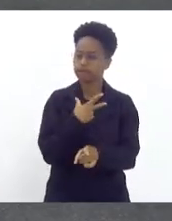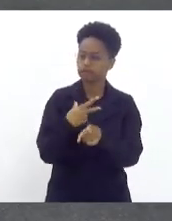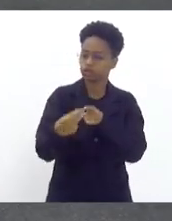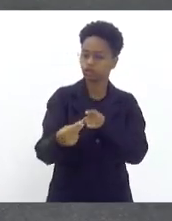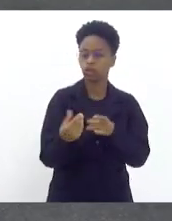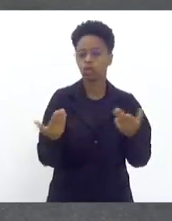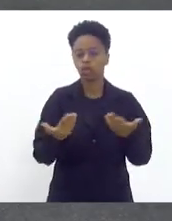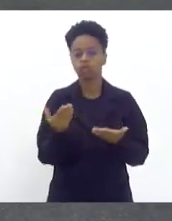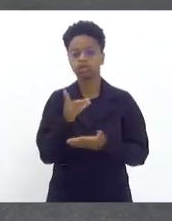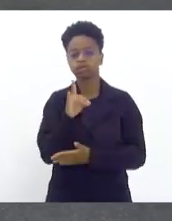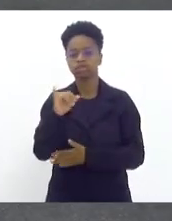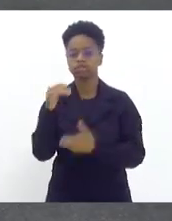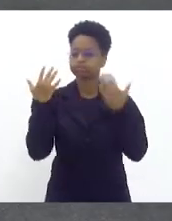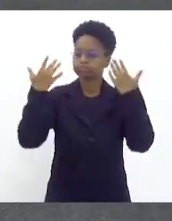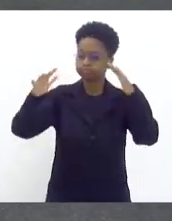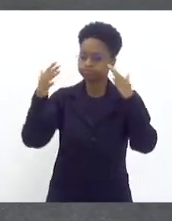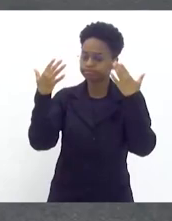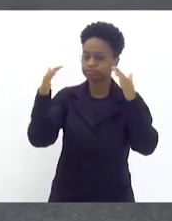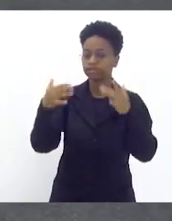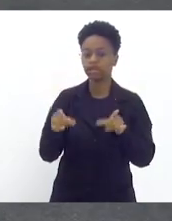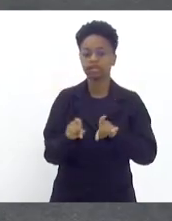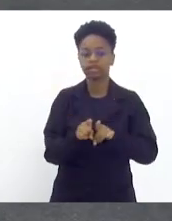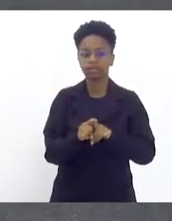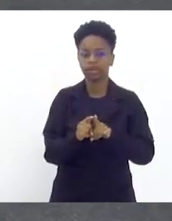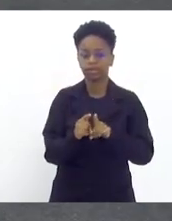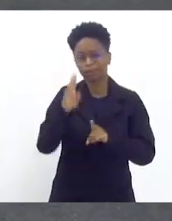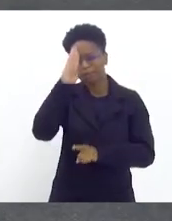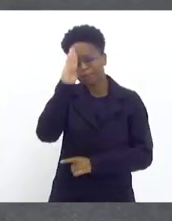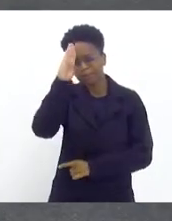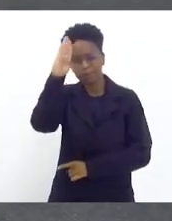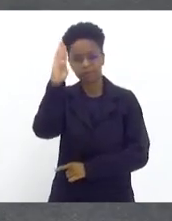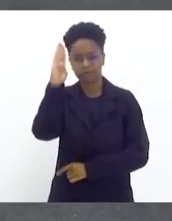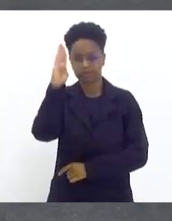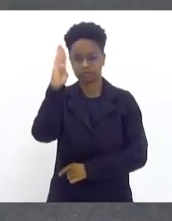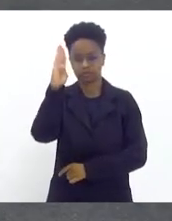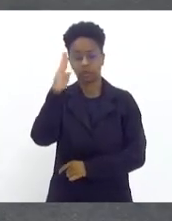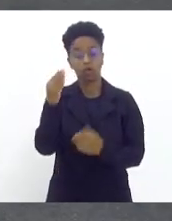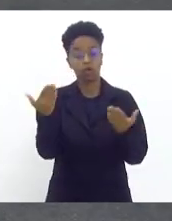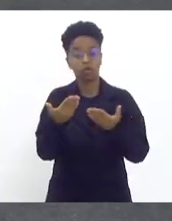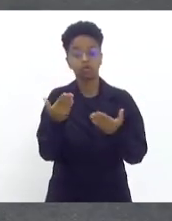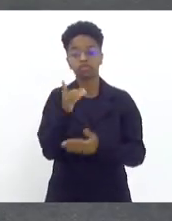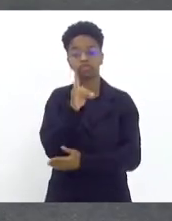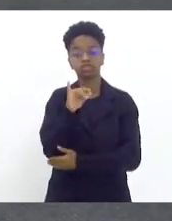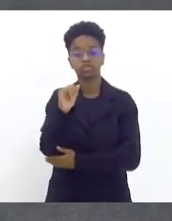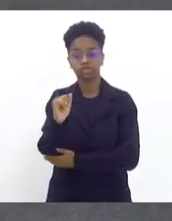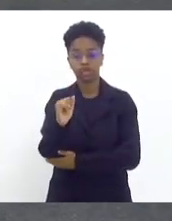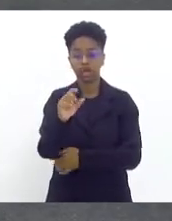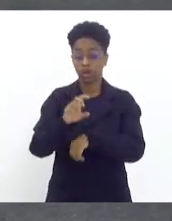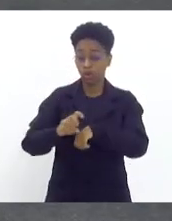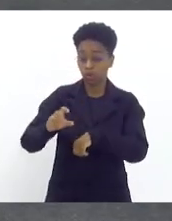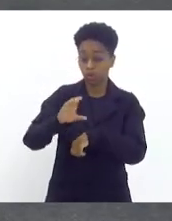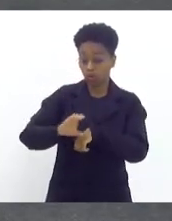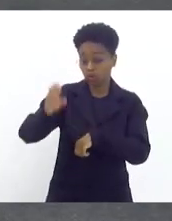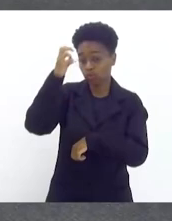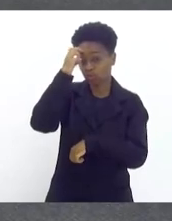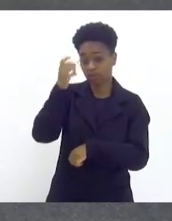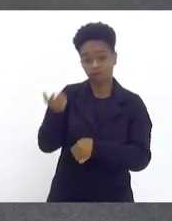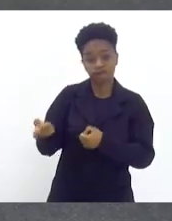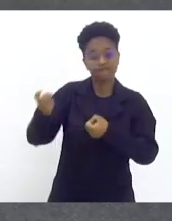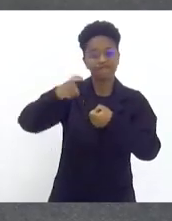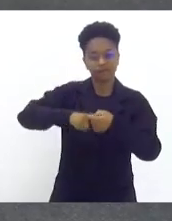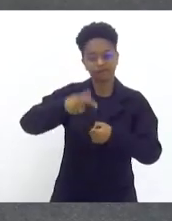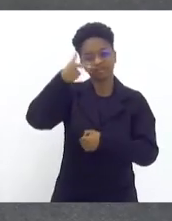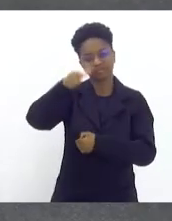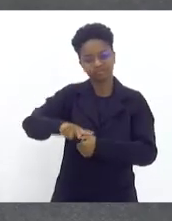um dia de comemoração e mais que isso senhora Presidente é um dia em que a cultura retornou